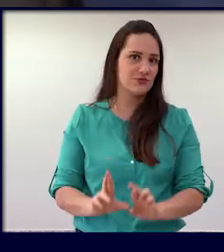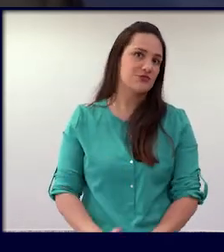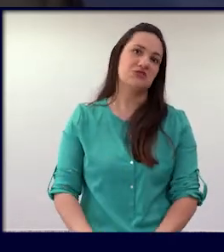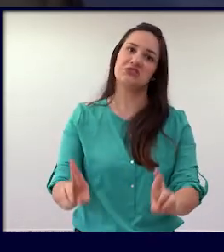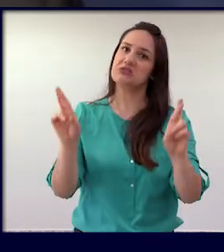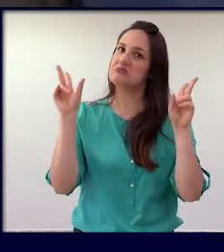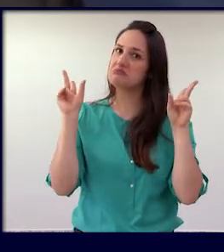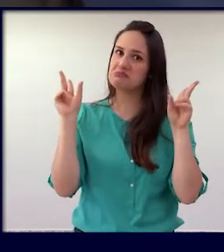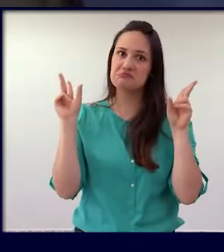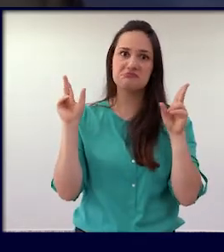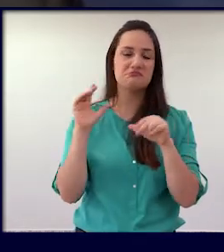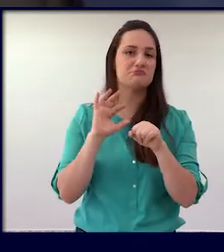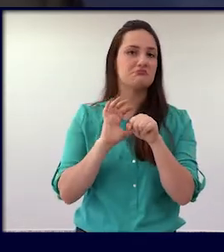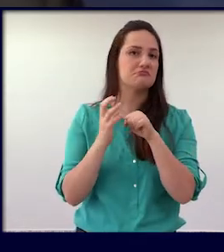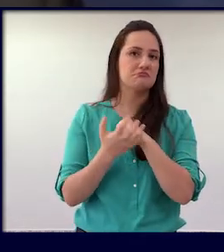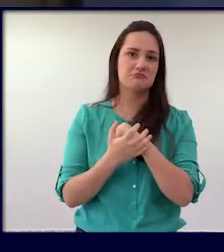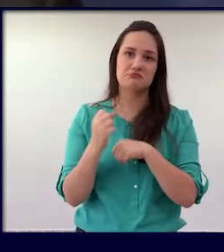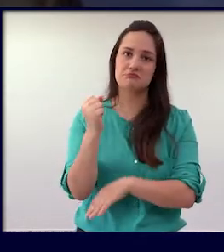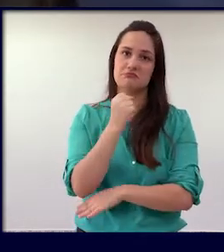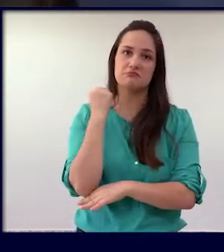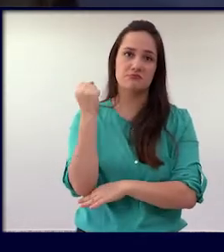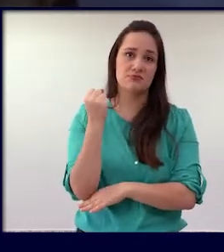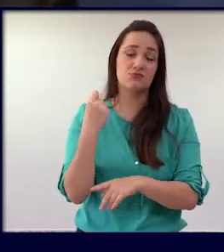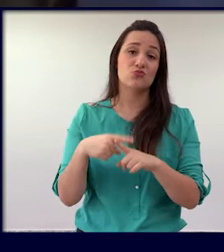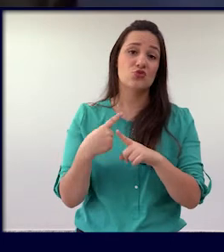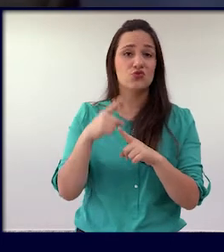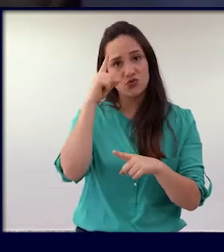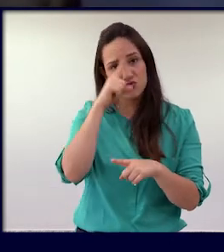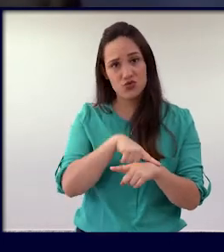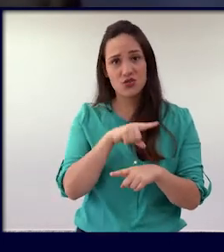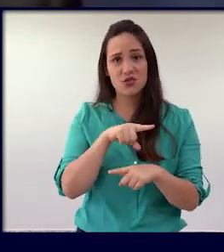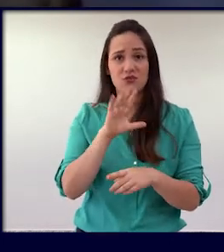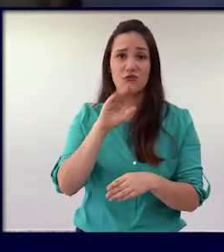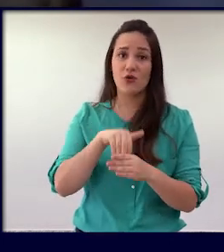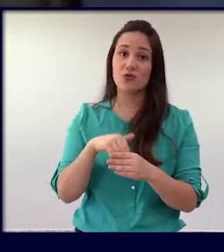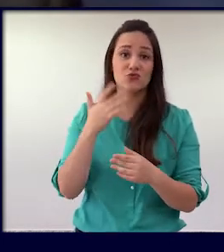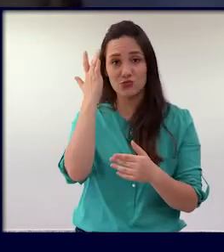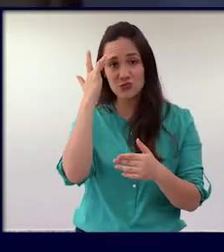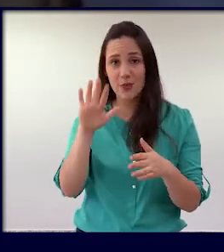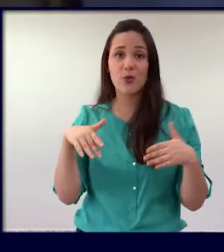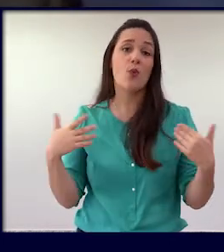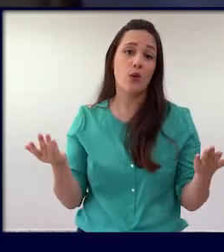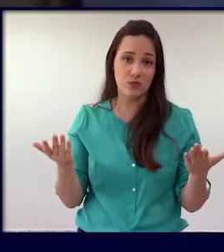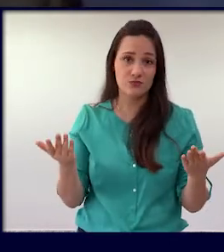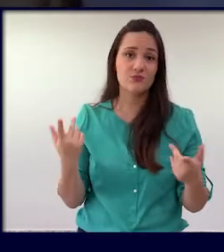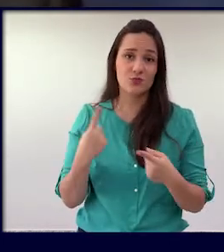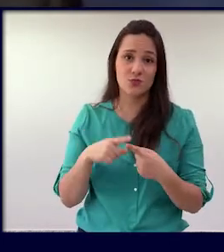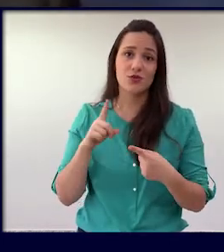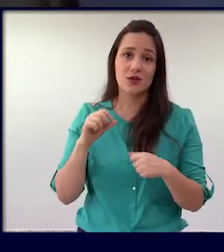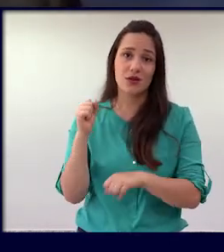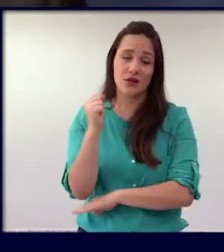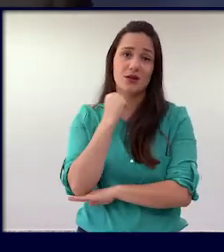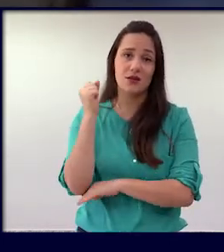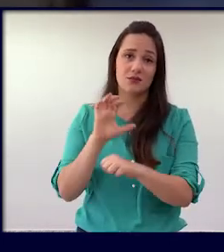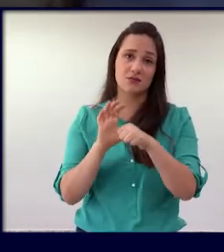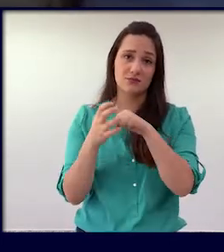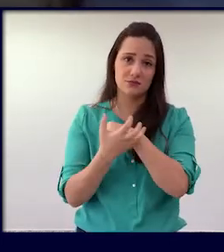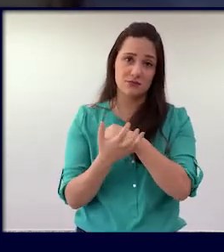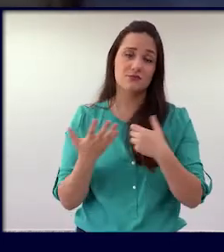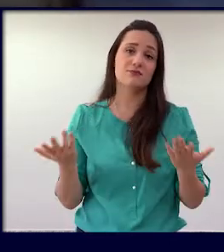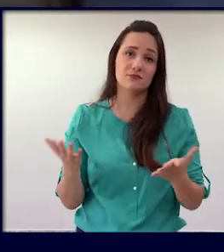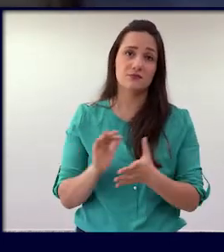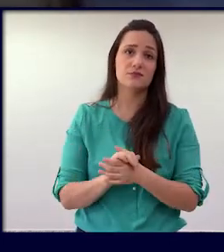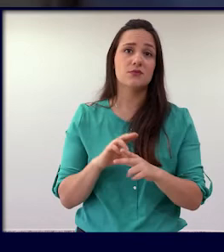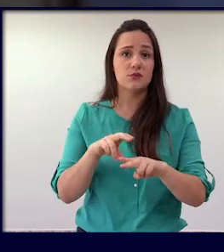nossa situação de normalidade está suspensa, tanto que a própria data da eleição foi alterada em razão